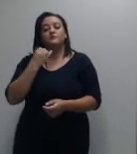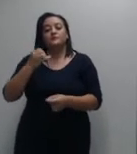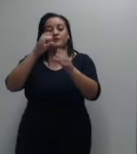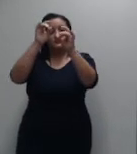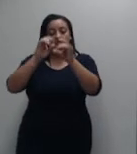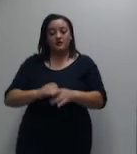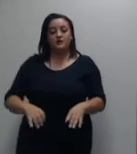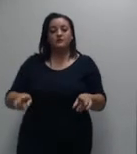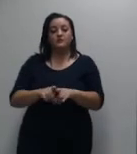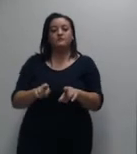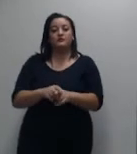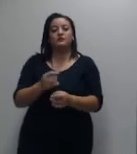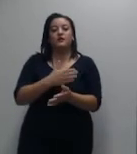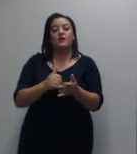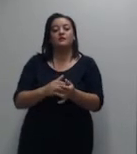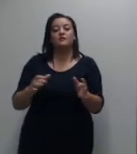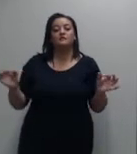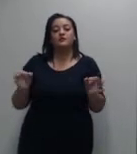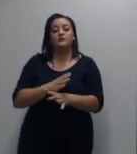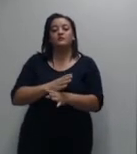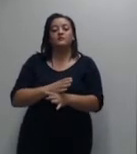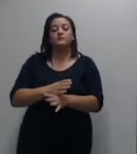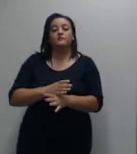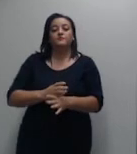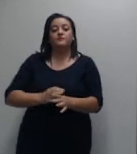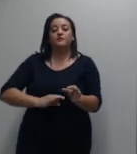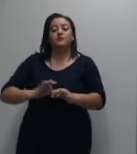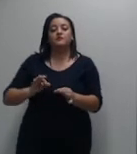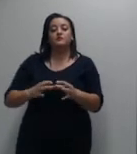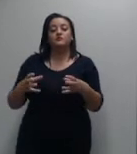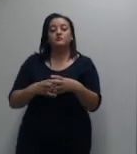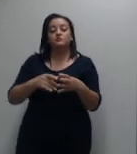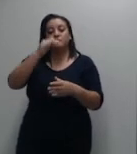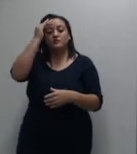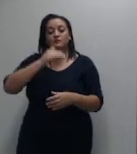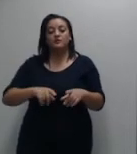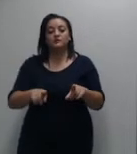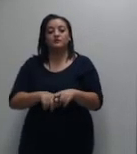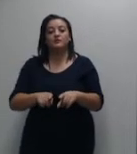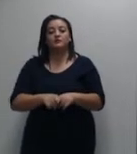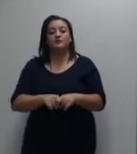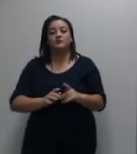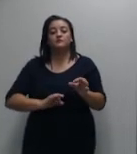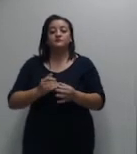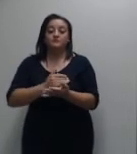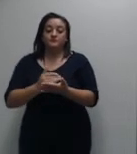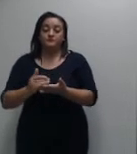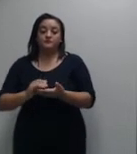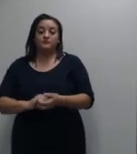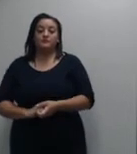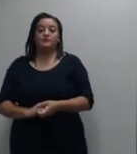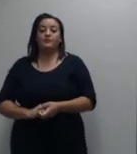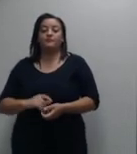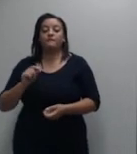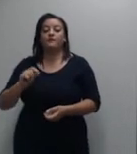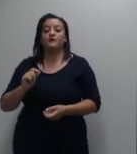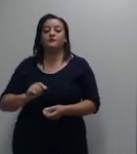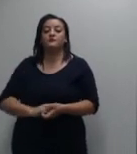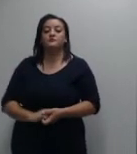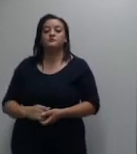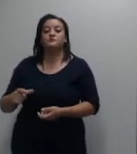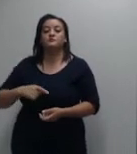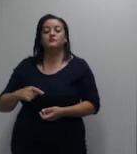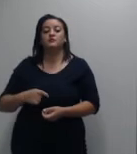que a profissionalização da instrução probatória na instrução originária que venha a